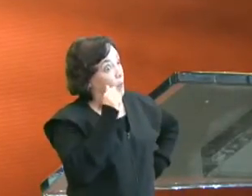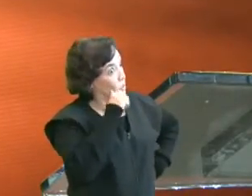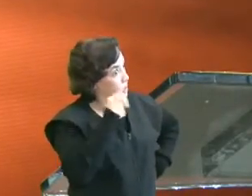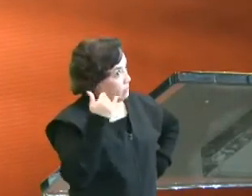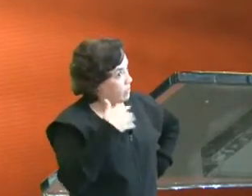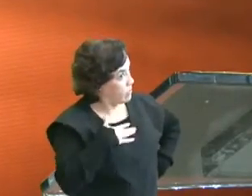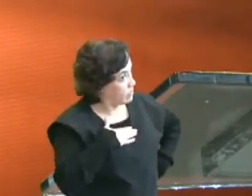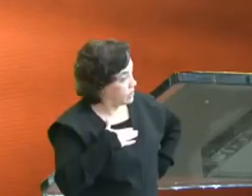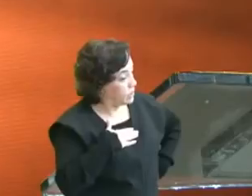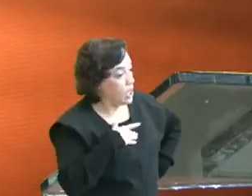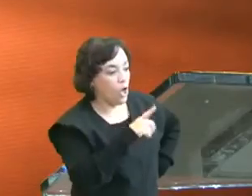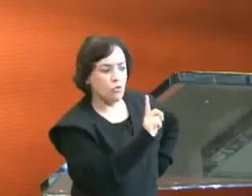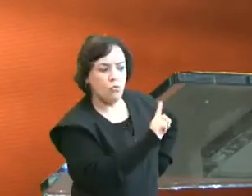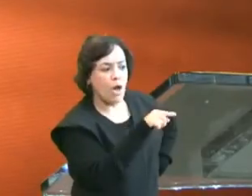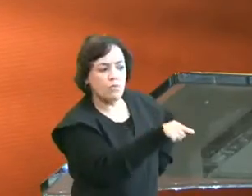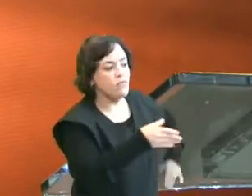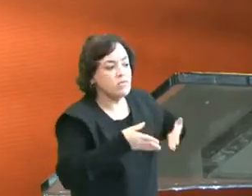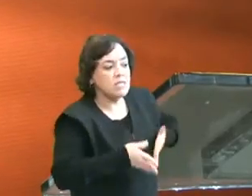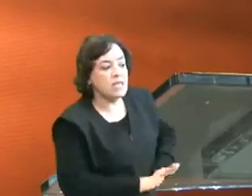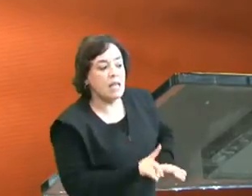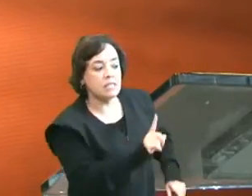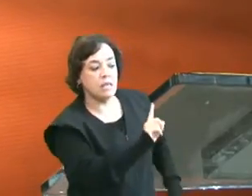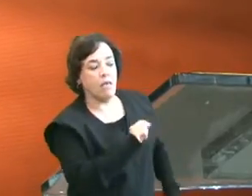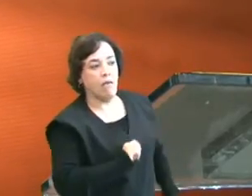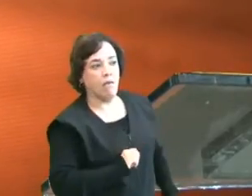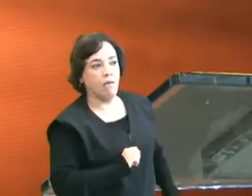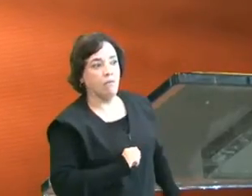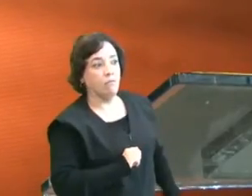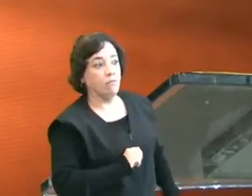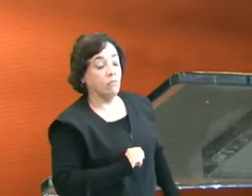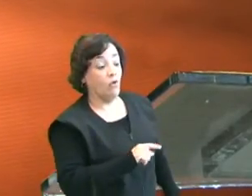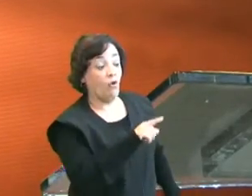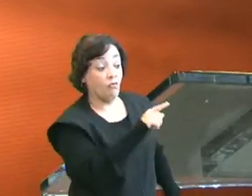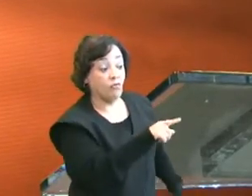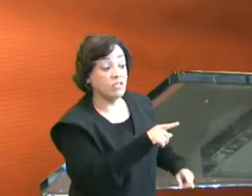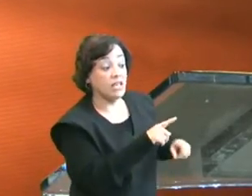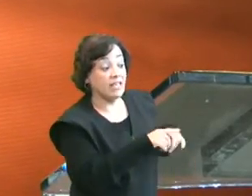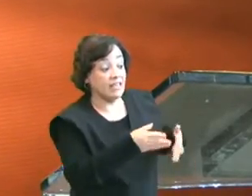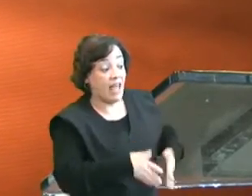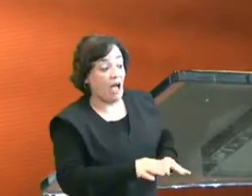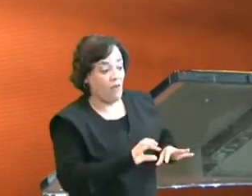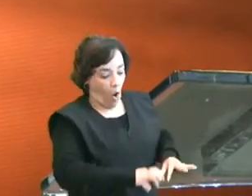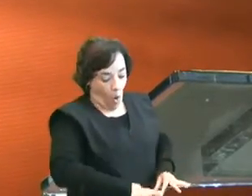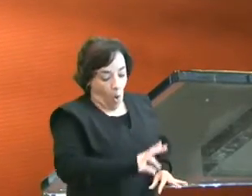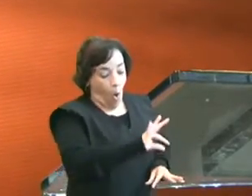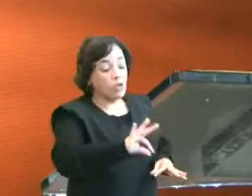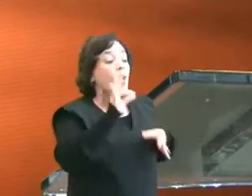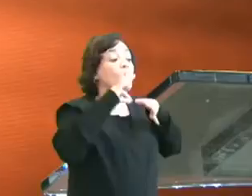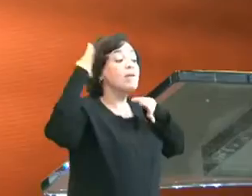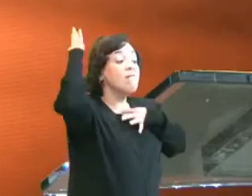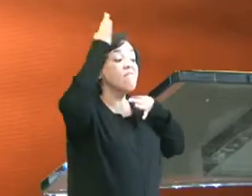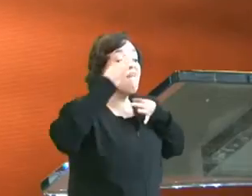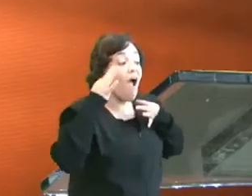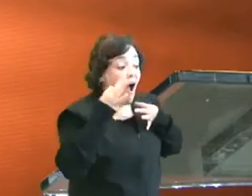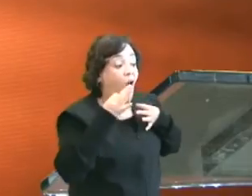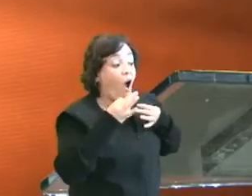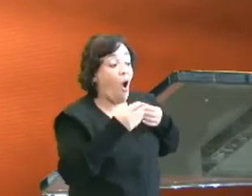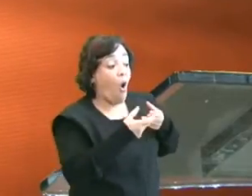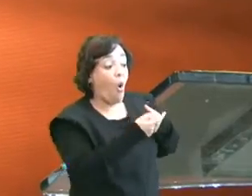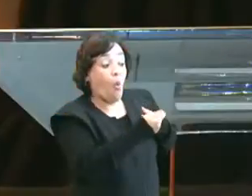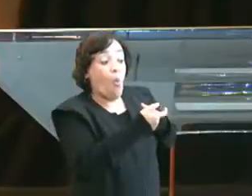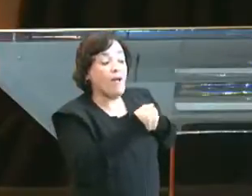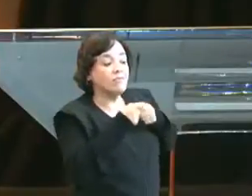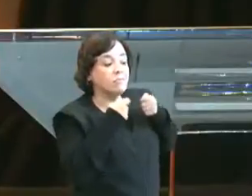Não era para você ter nascido. Você se enrolou no cordão umbilical da sua mãe porque ele queria te matar